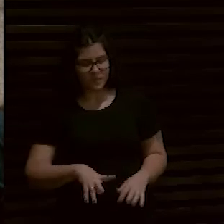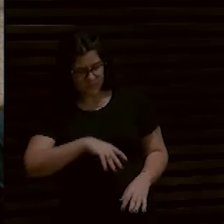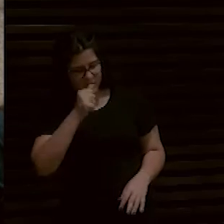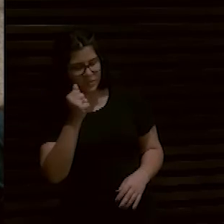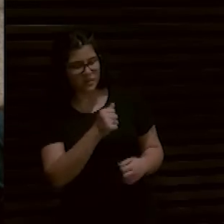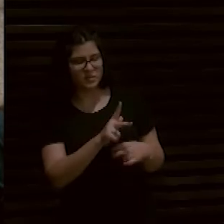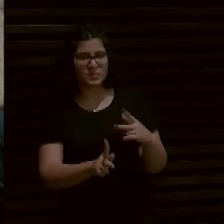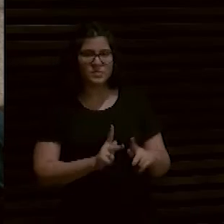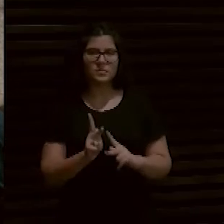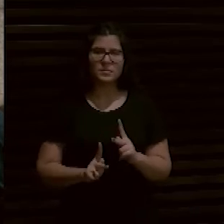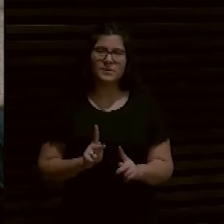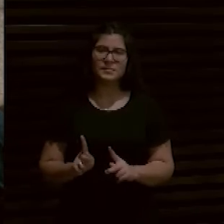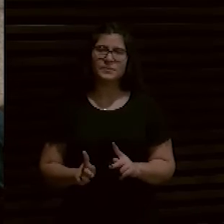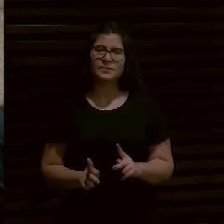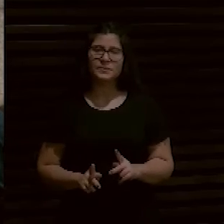né?